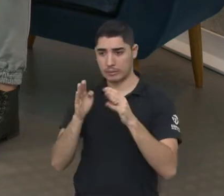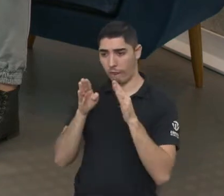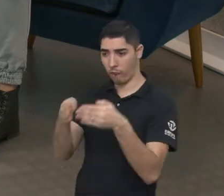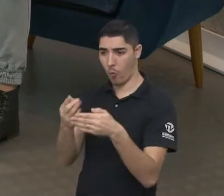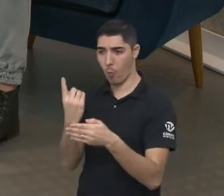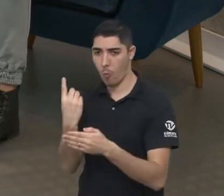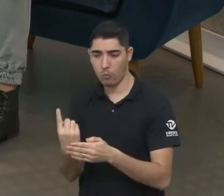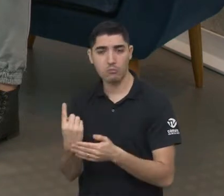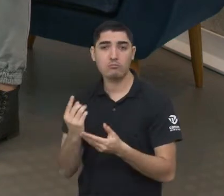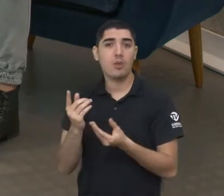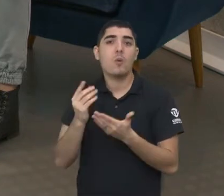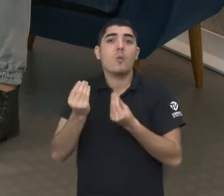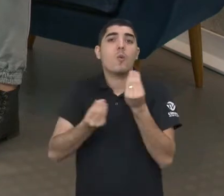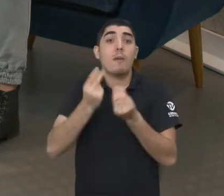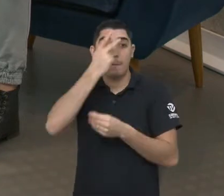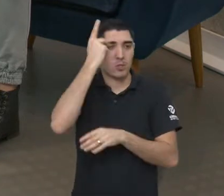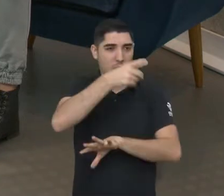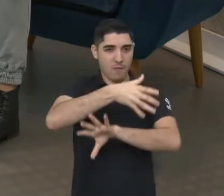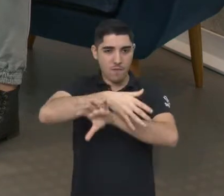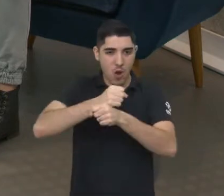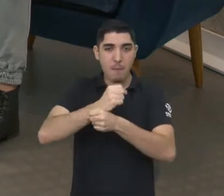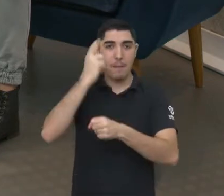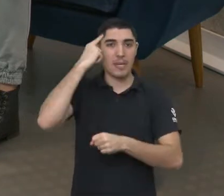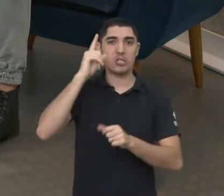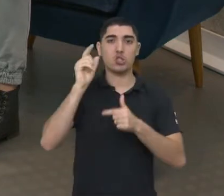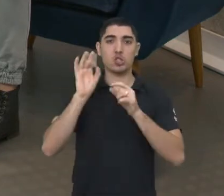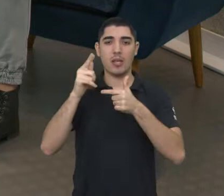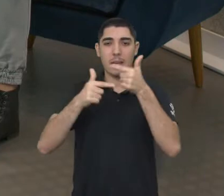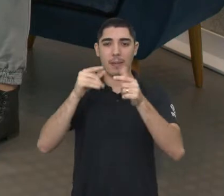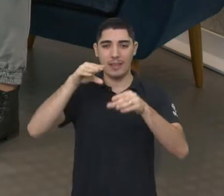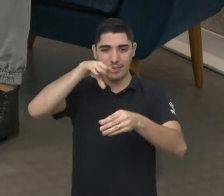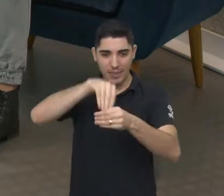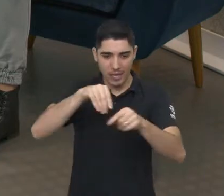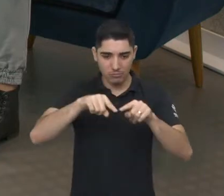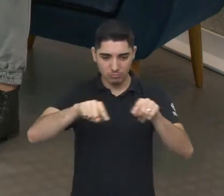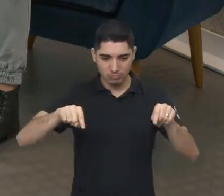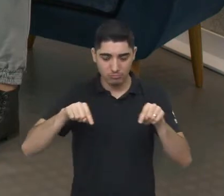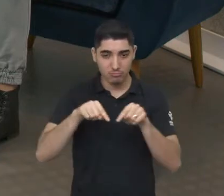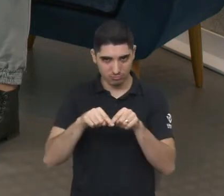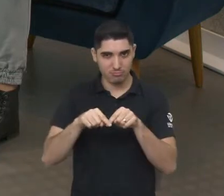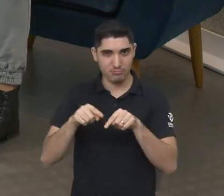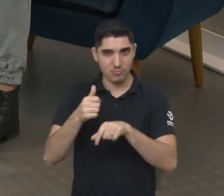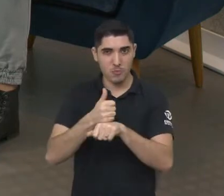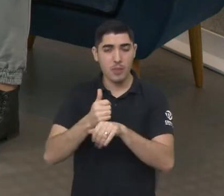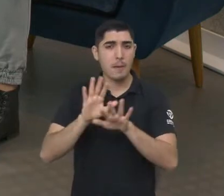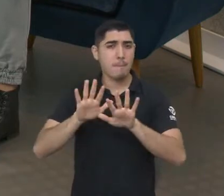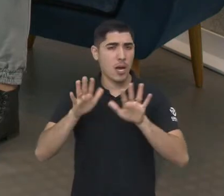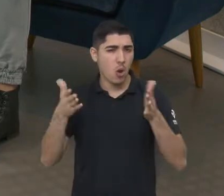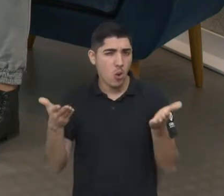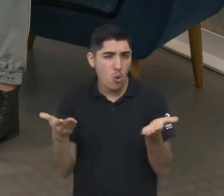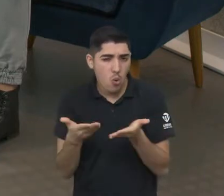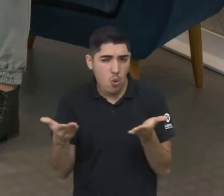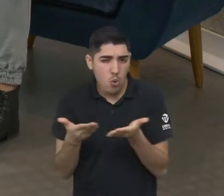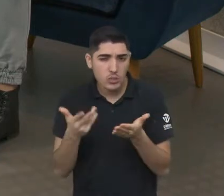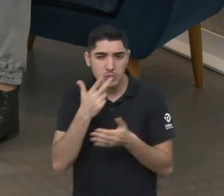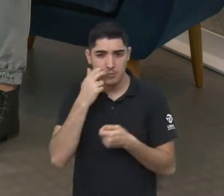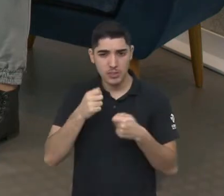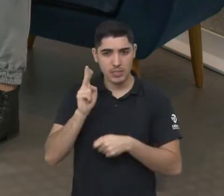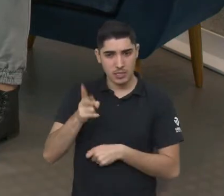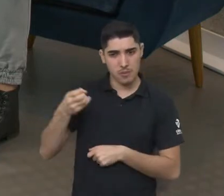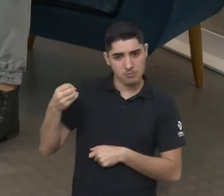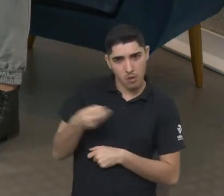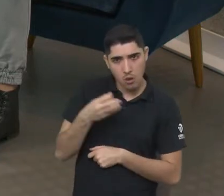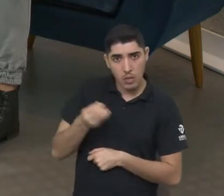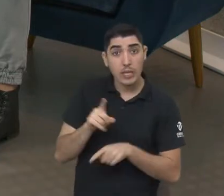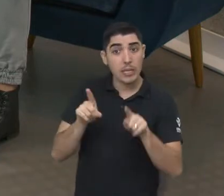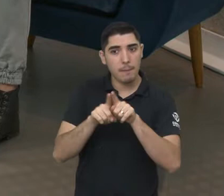se forma, as pessoas veem que é consultório, né? Mas, assim, hoje em dia, atualizar